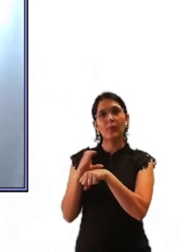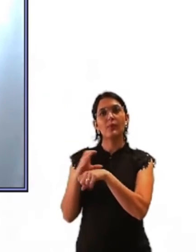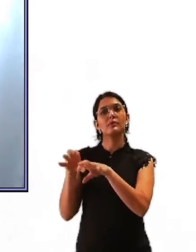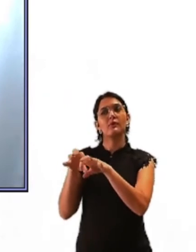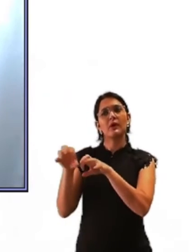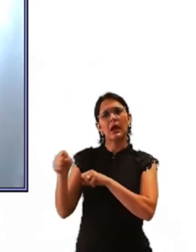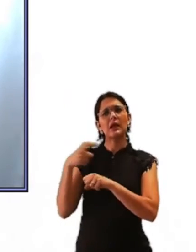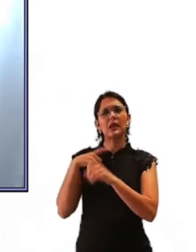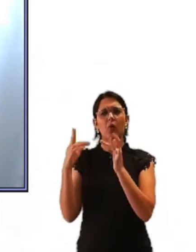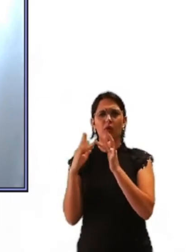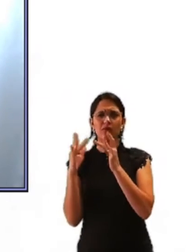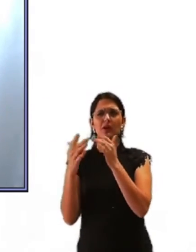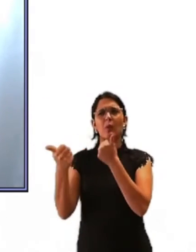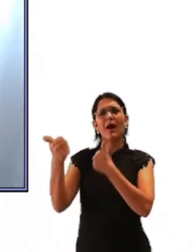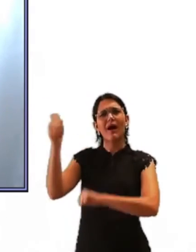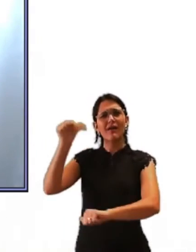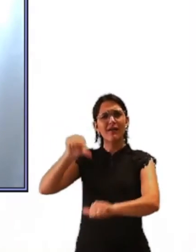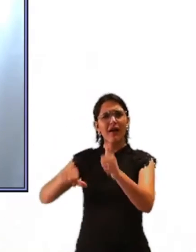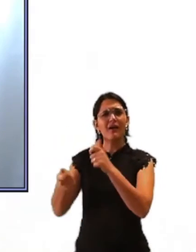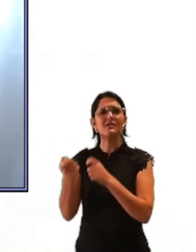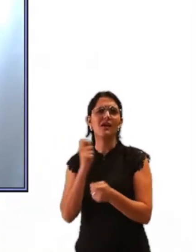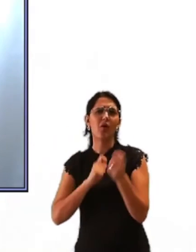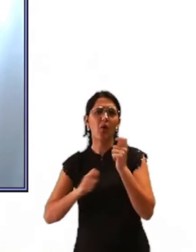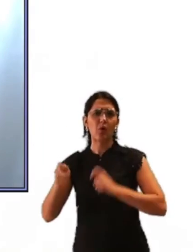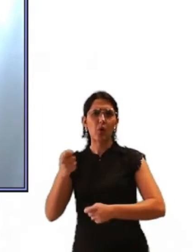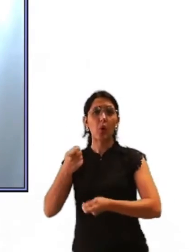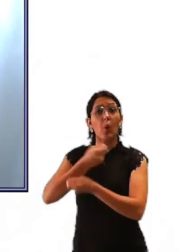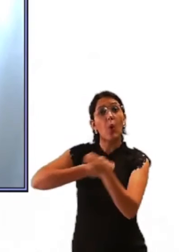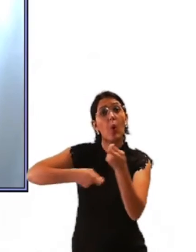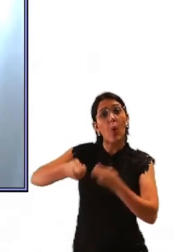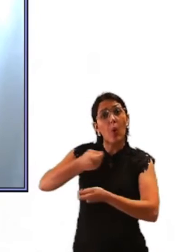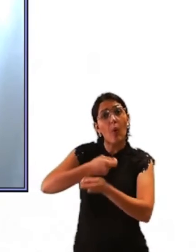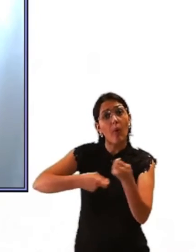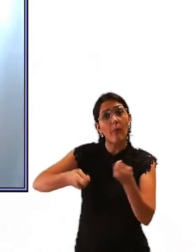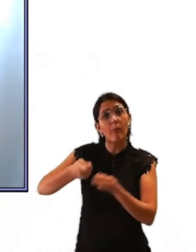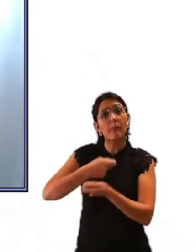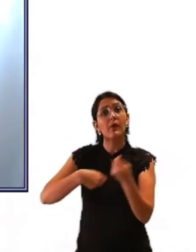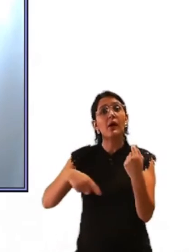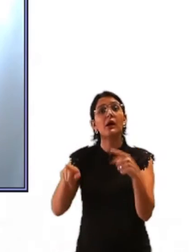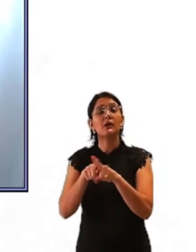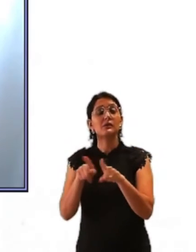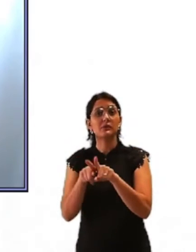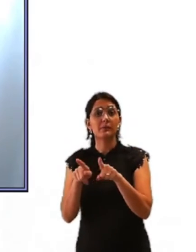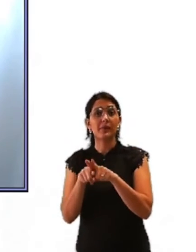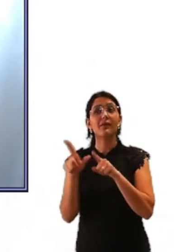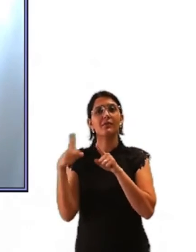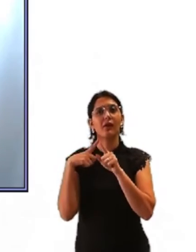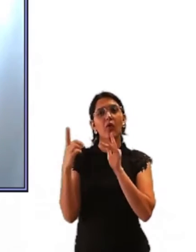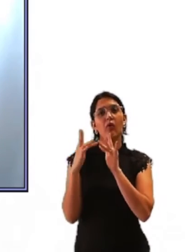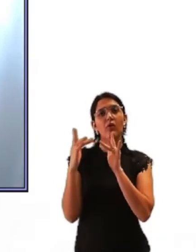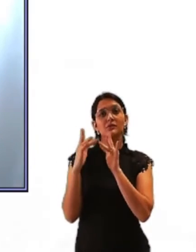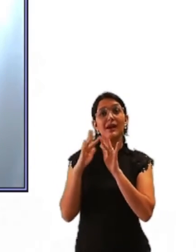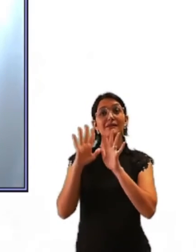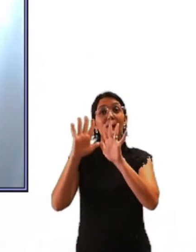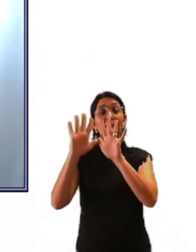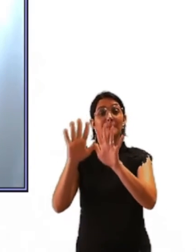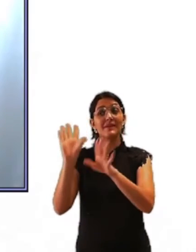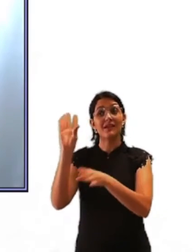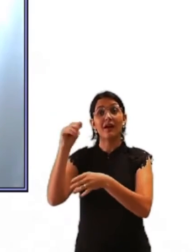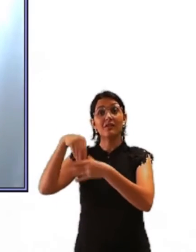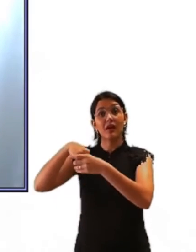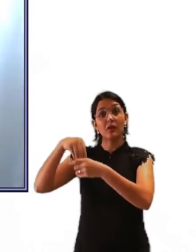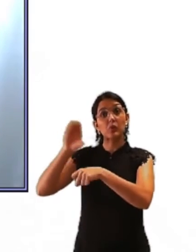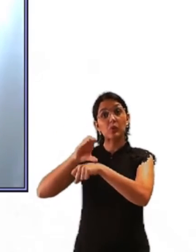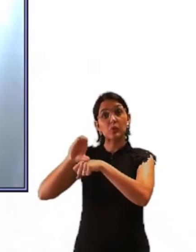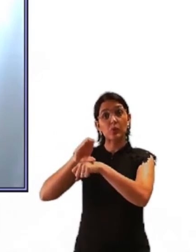análise econômica, a gente tem, foi até colocado aqui, a gente tem algum contato com isso, mas não é uma questão trabalhada de